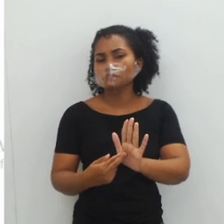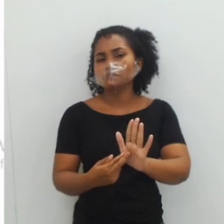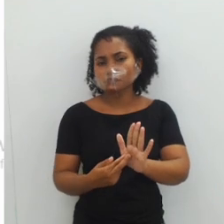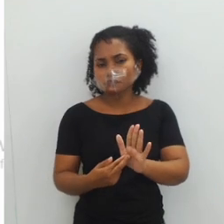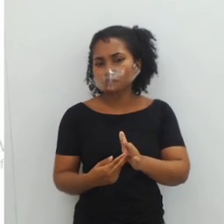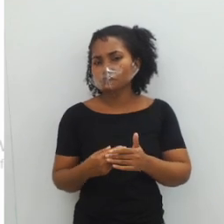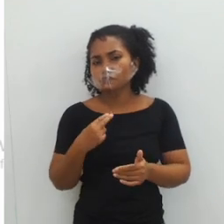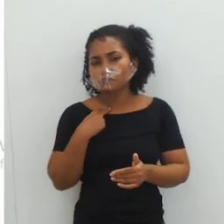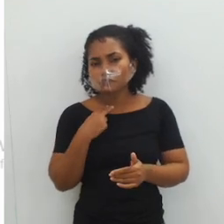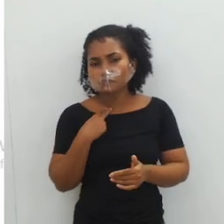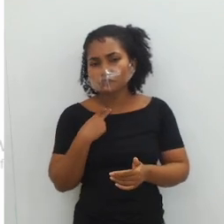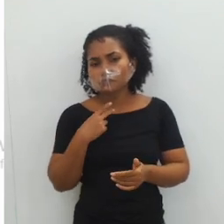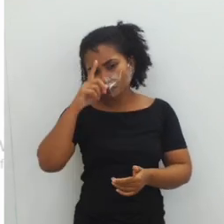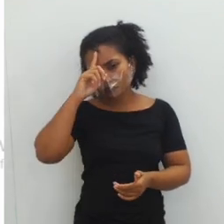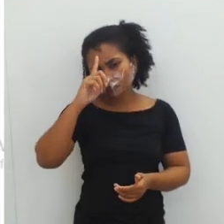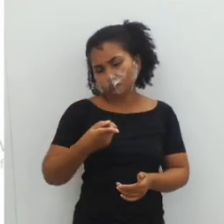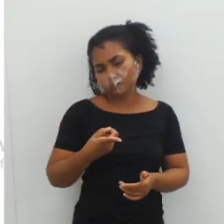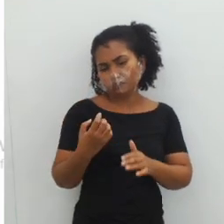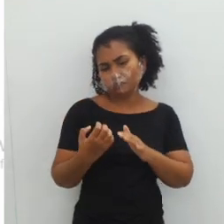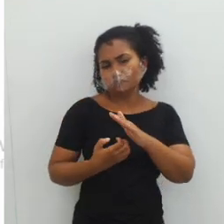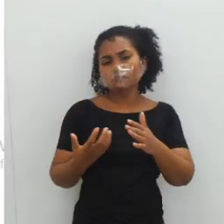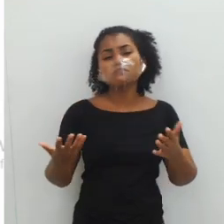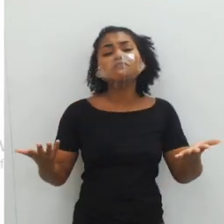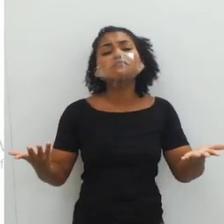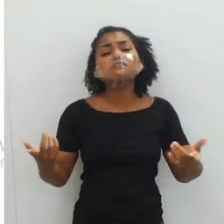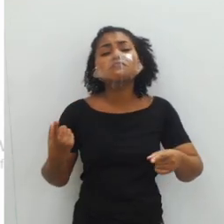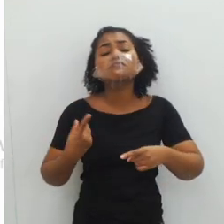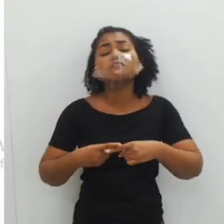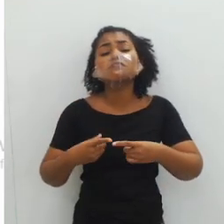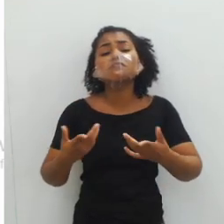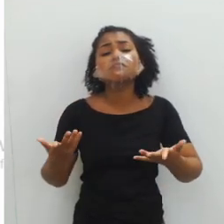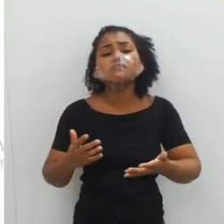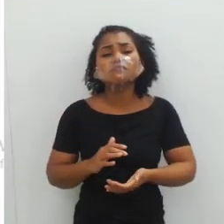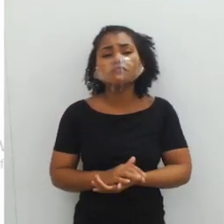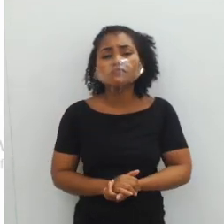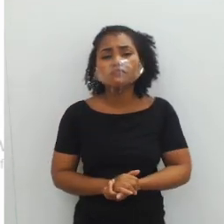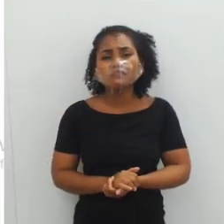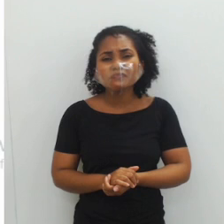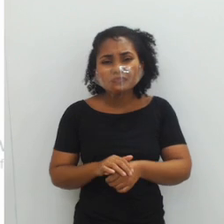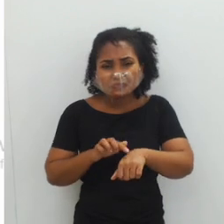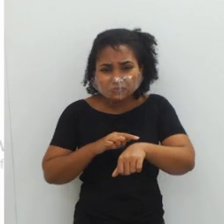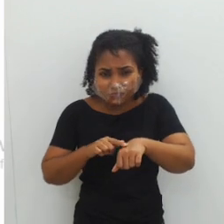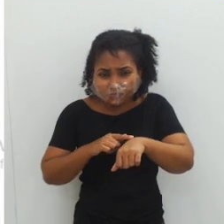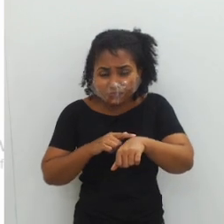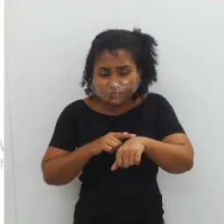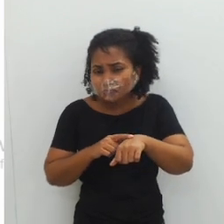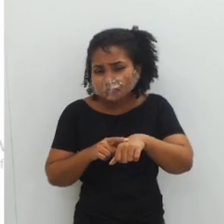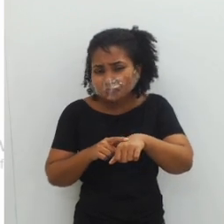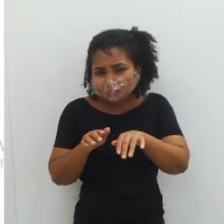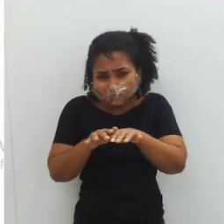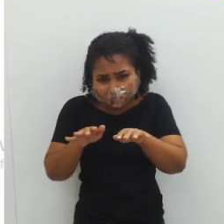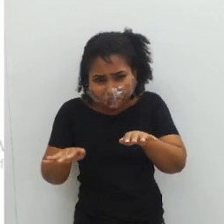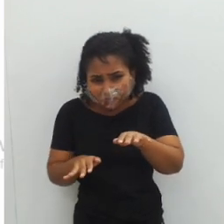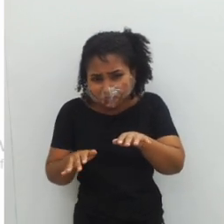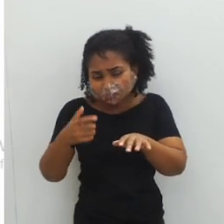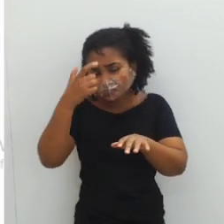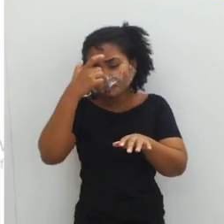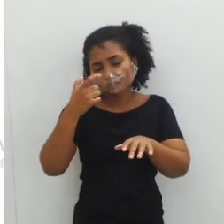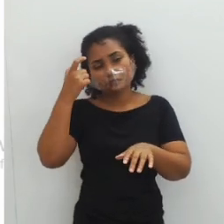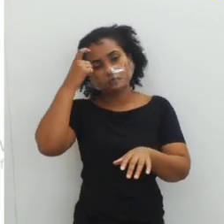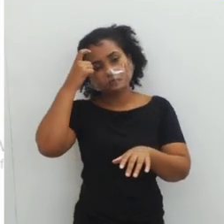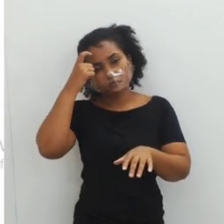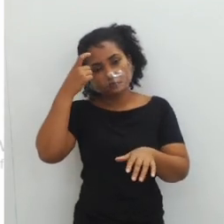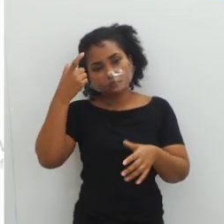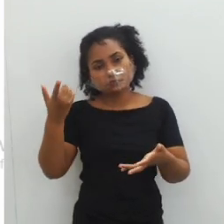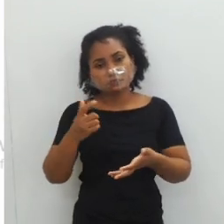representativos, não pode ser o dono de uma empresa. Por que não? A cor da pele não diferencia a minha capacidade.